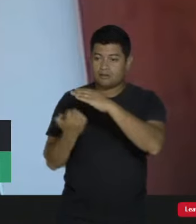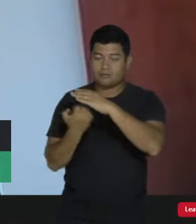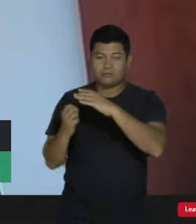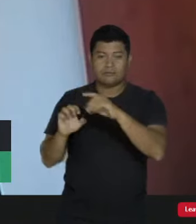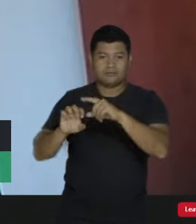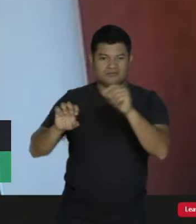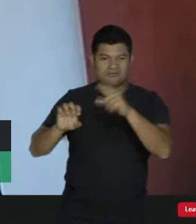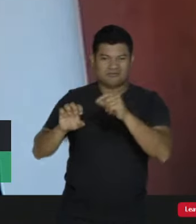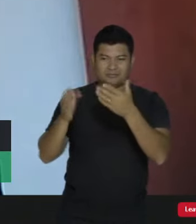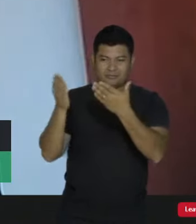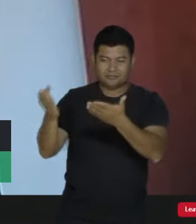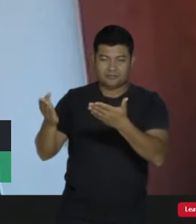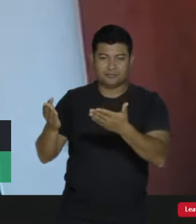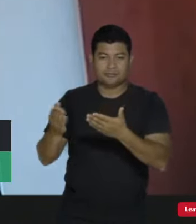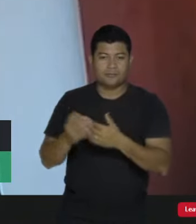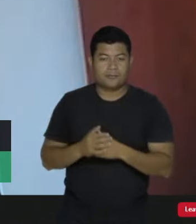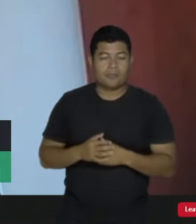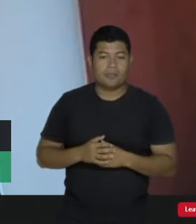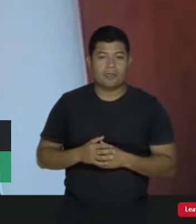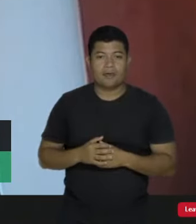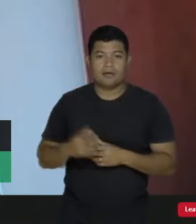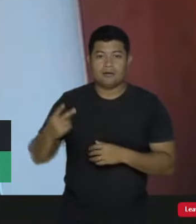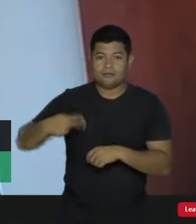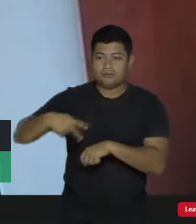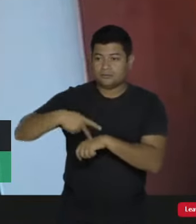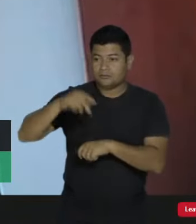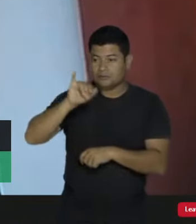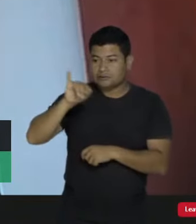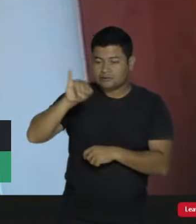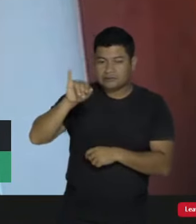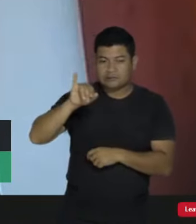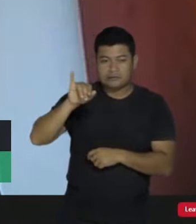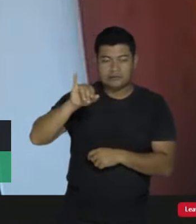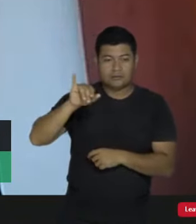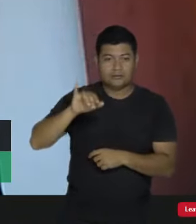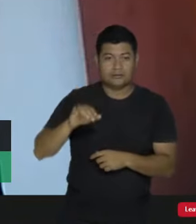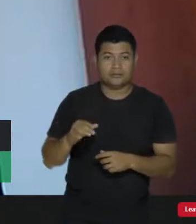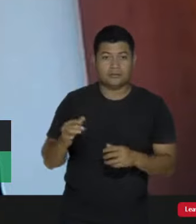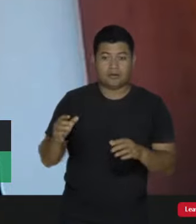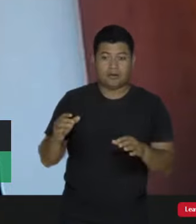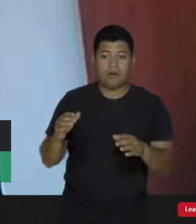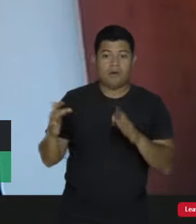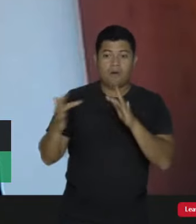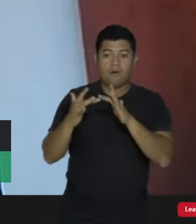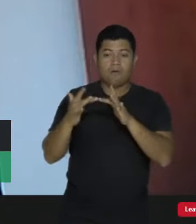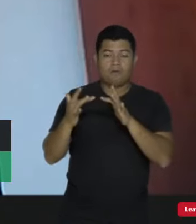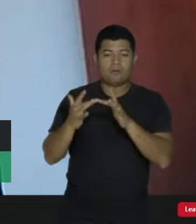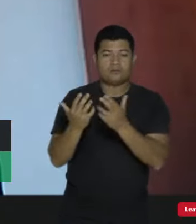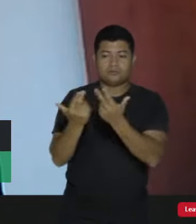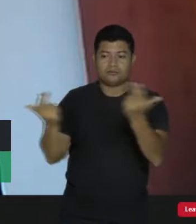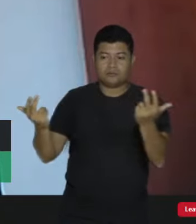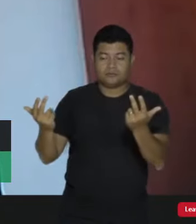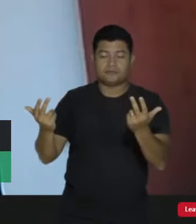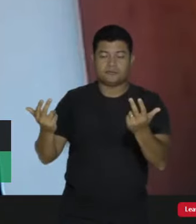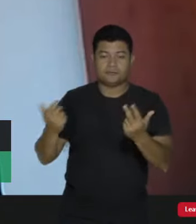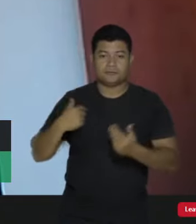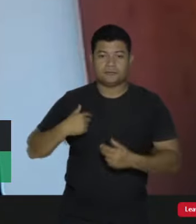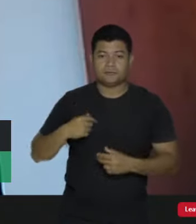já fazendo um aviso com essa empresa e com outras. Então, assim, estamos otimizando o